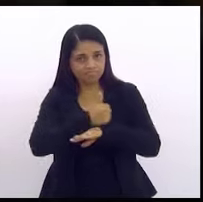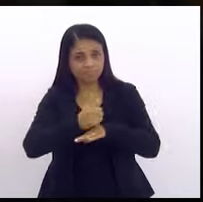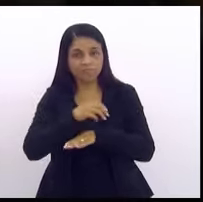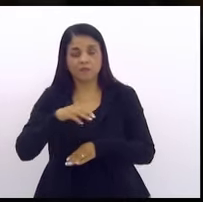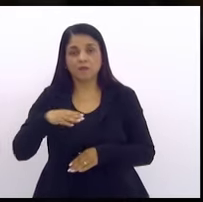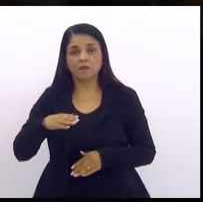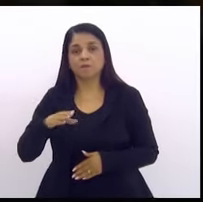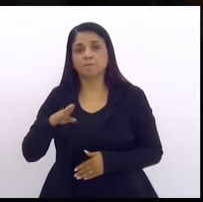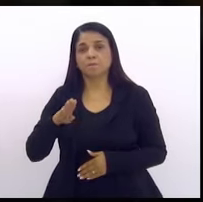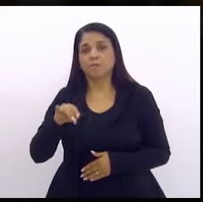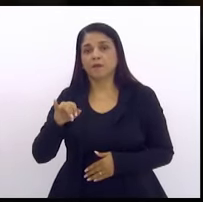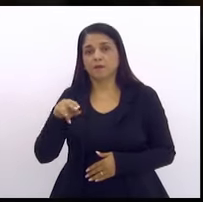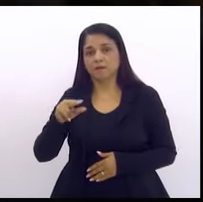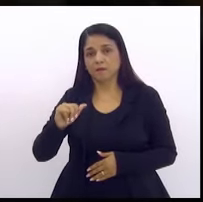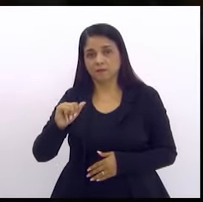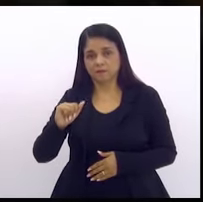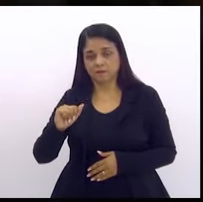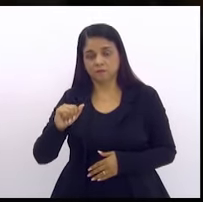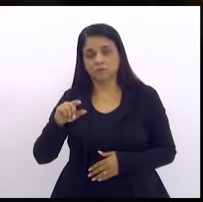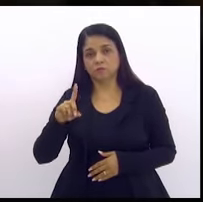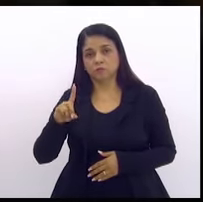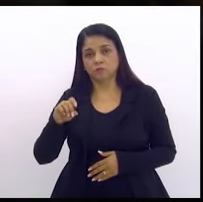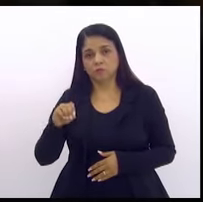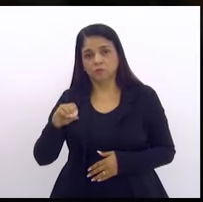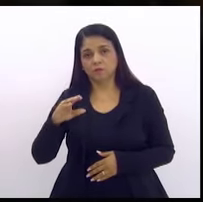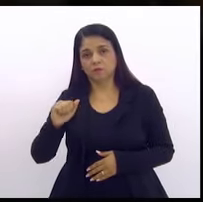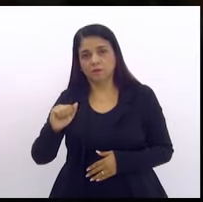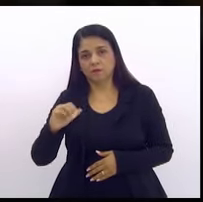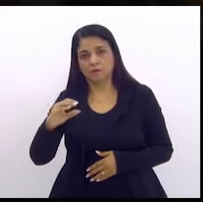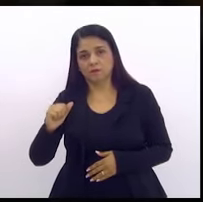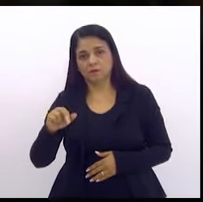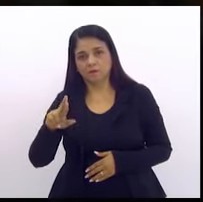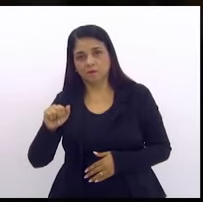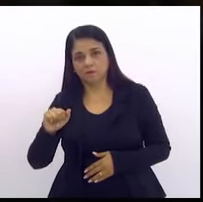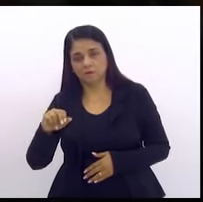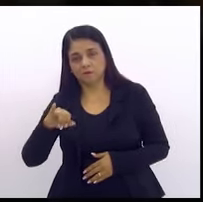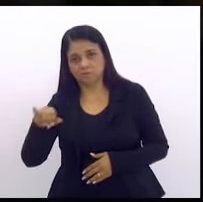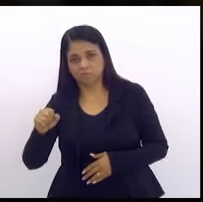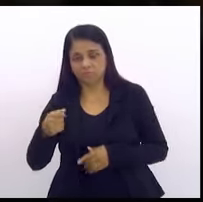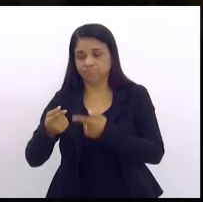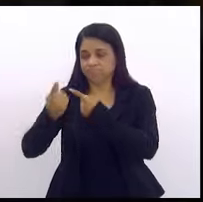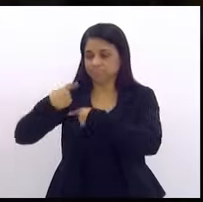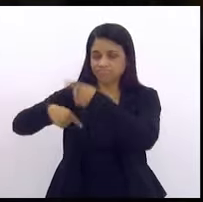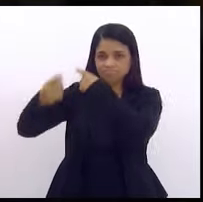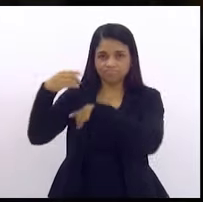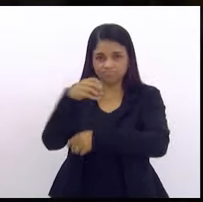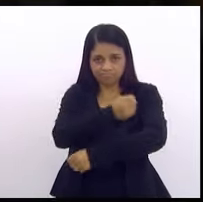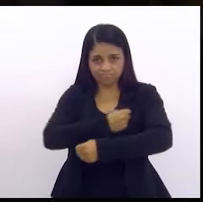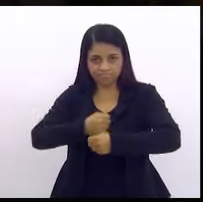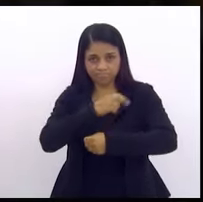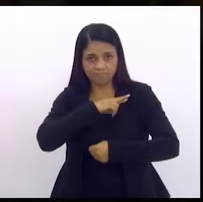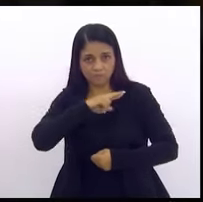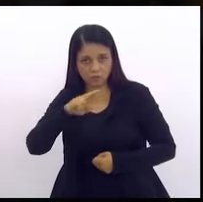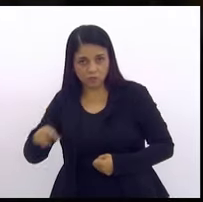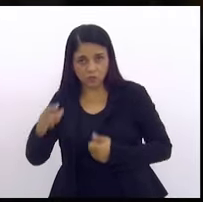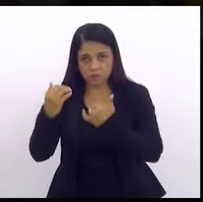a possibilidade de reconhecer na nossa gastronomia ancestral, cultural, religiosa, o acarajé como